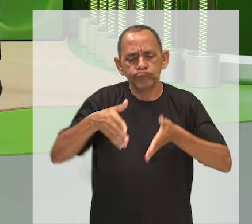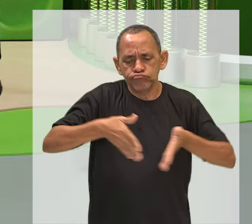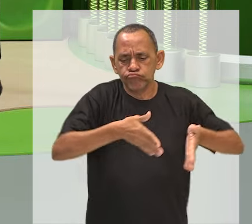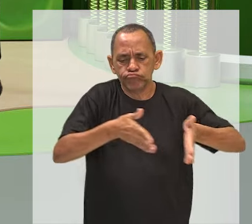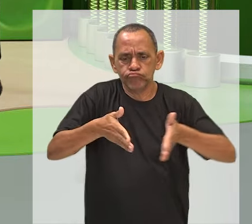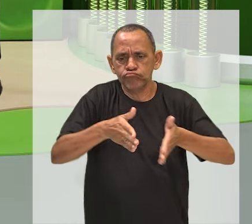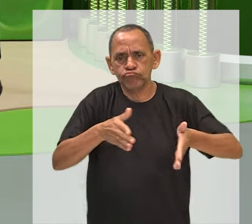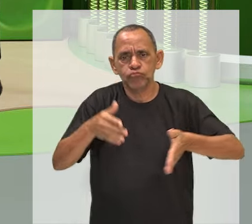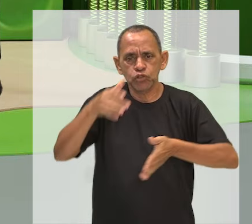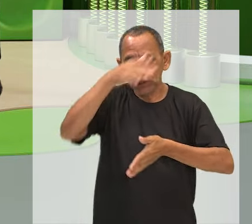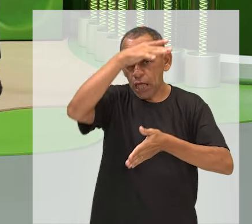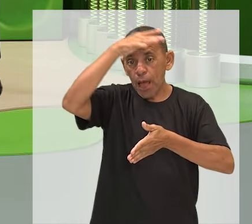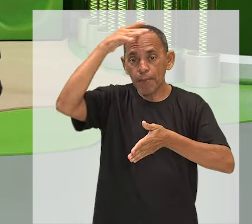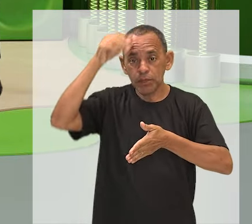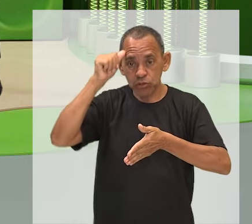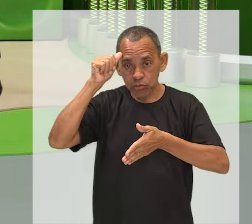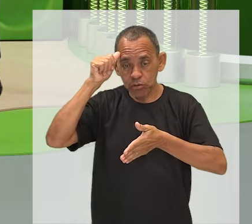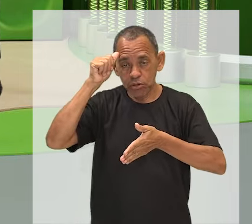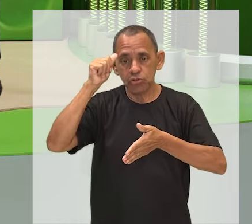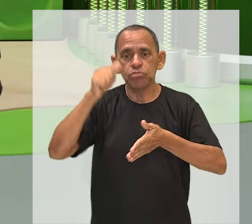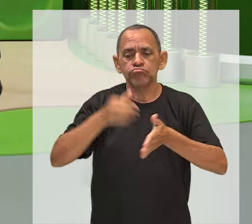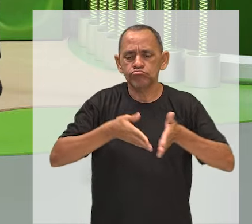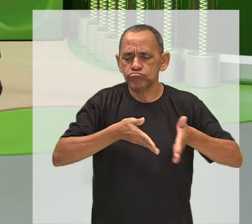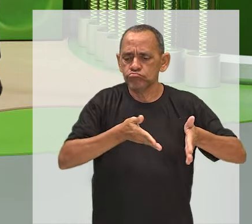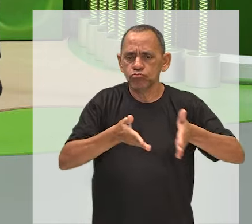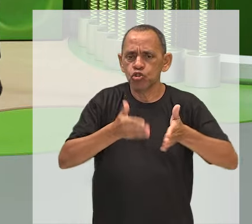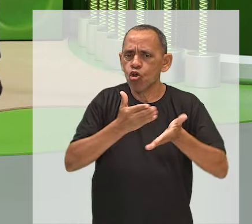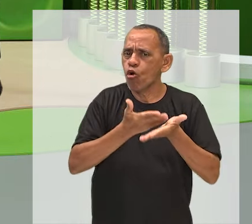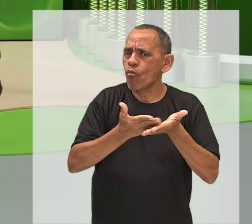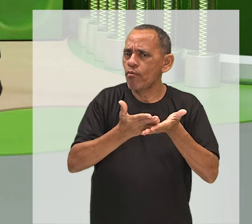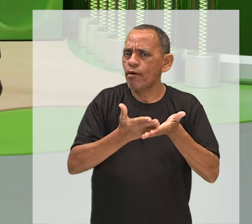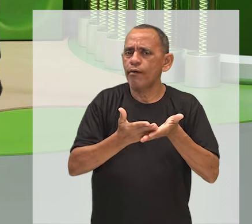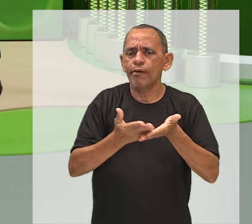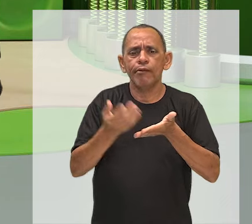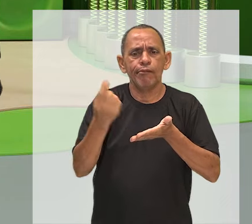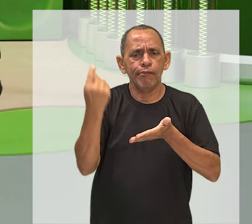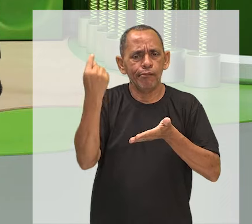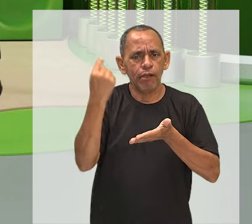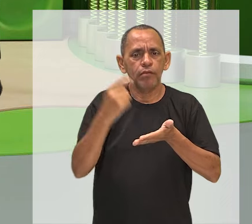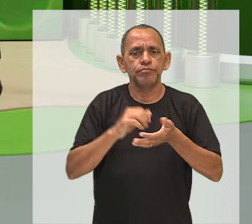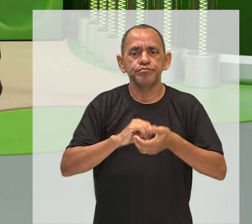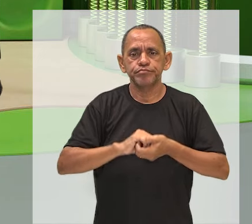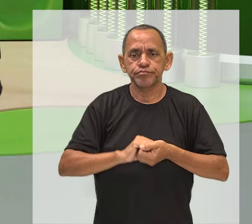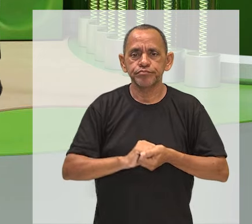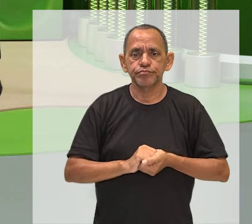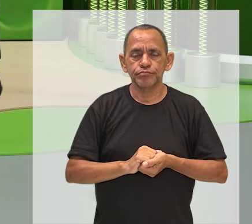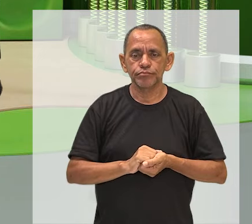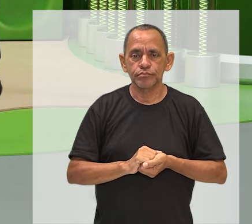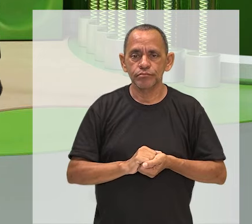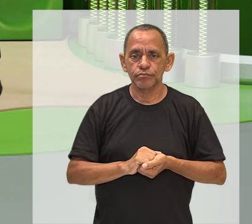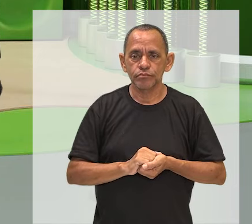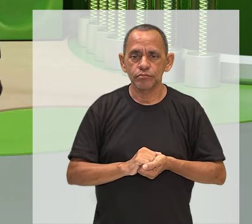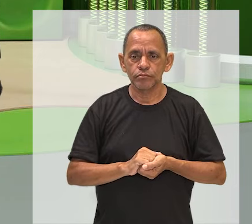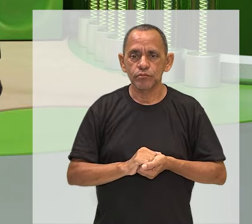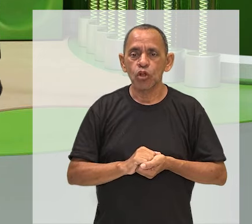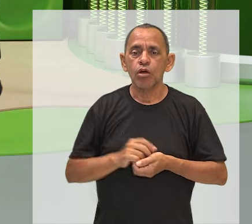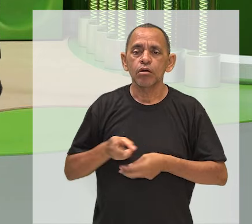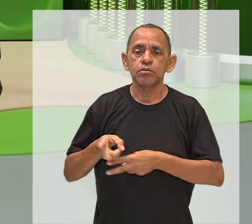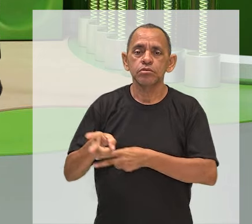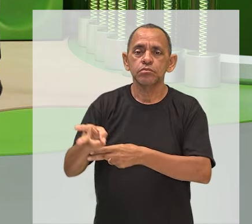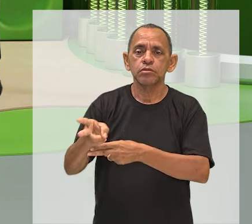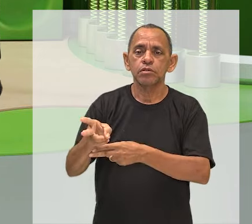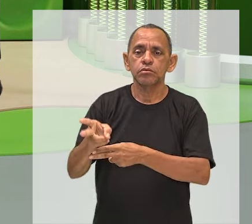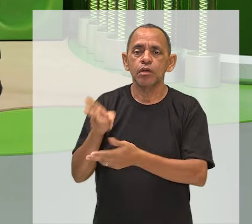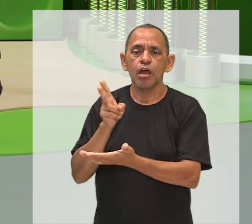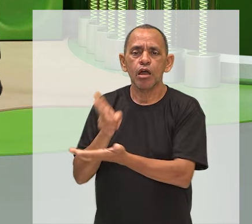ali o início, né? A cabeceira, como a gente pode dizer assim, do nosso rio, né? Bom, e aí prosseguindo, olha